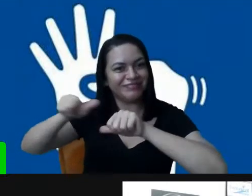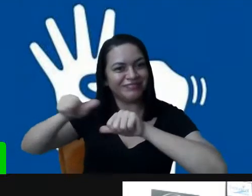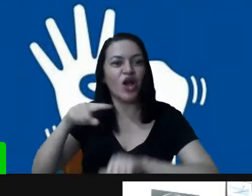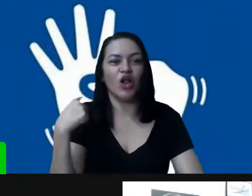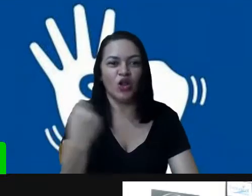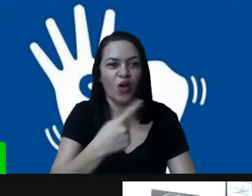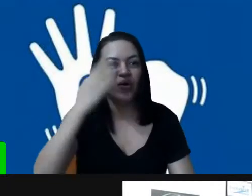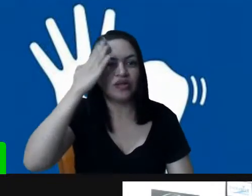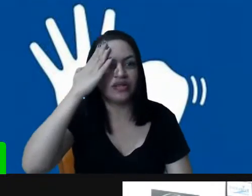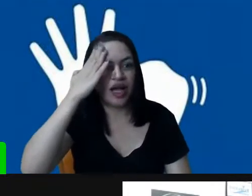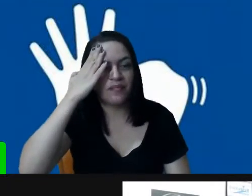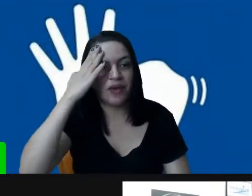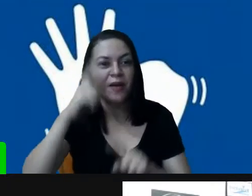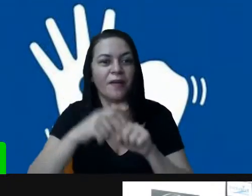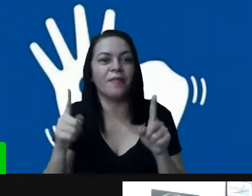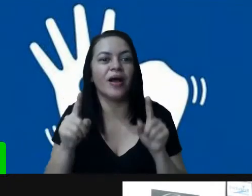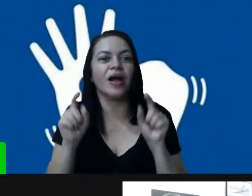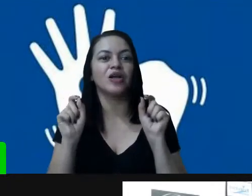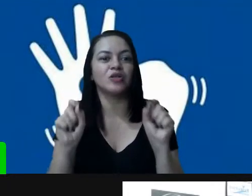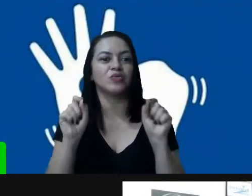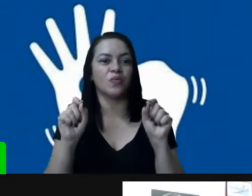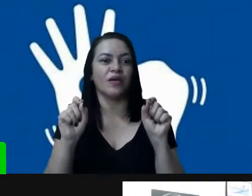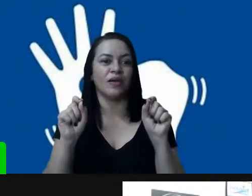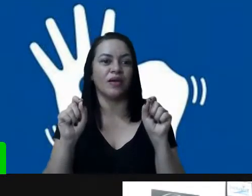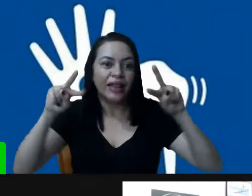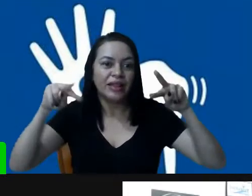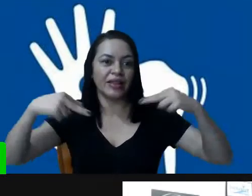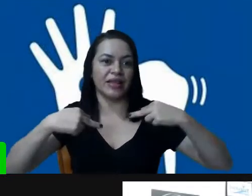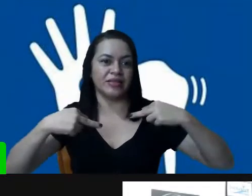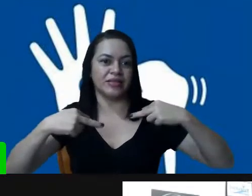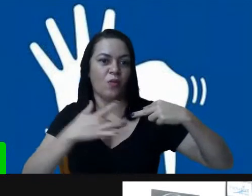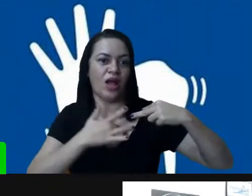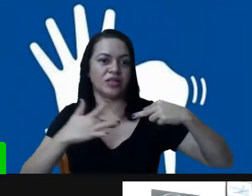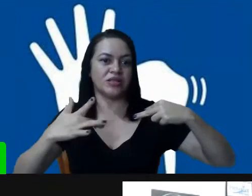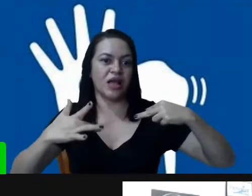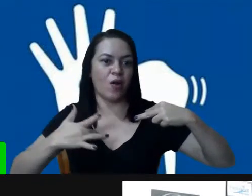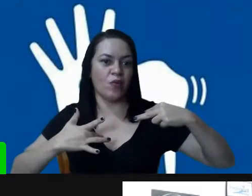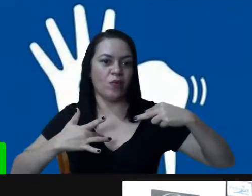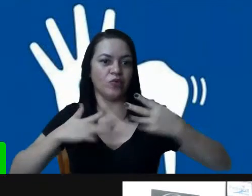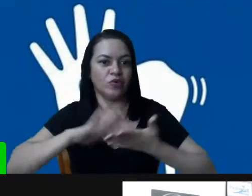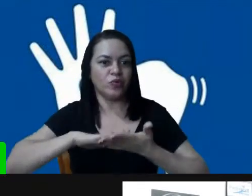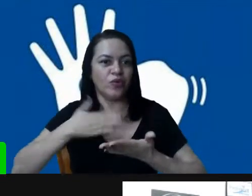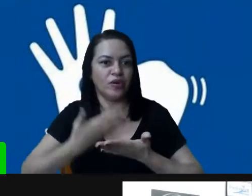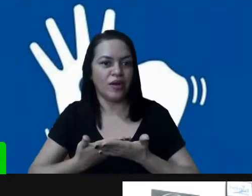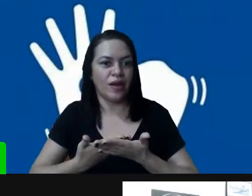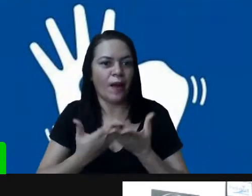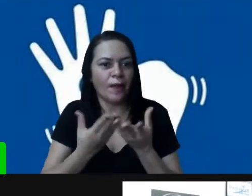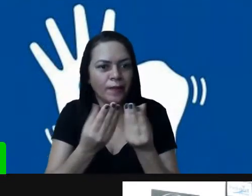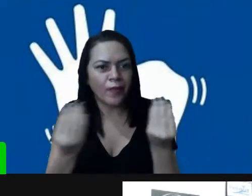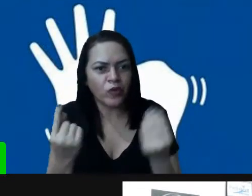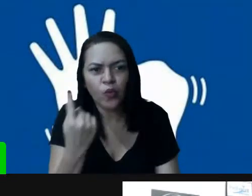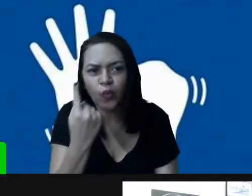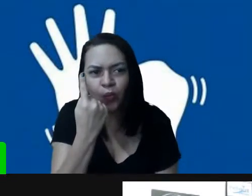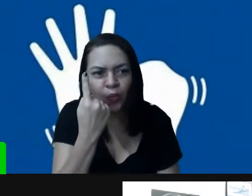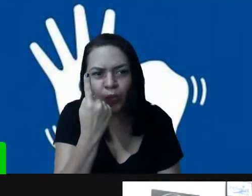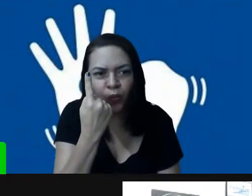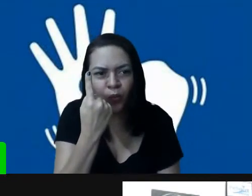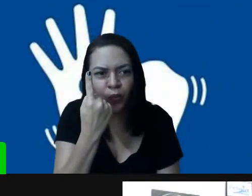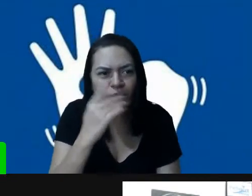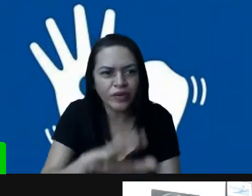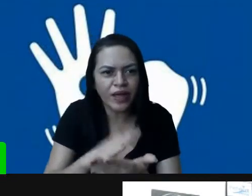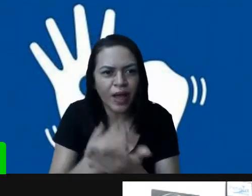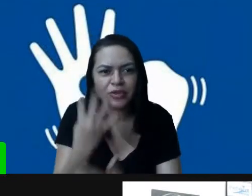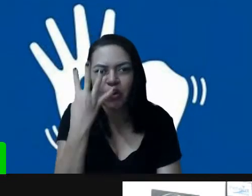Mas a atenção à saúde do intérprete, né? Muitos só querem contratar um intérprete para fazer 4 horas de